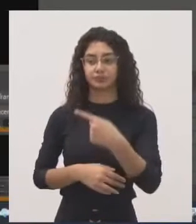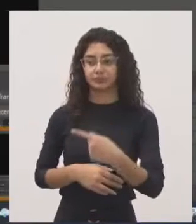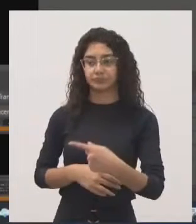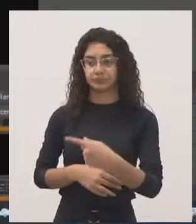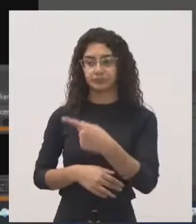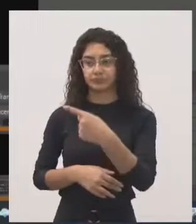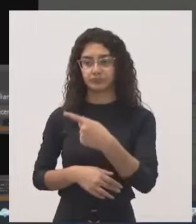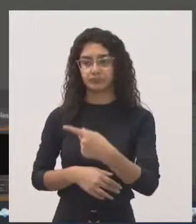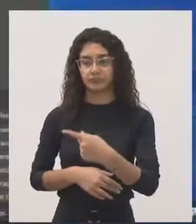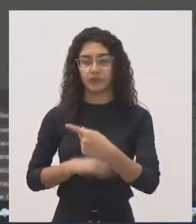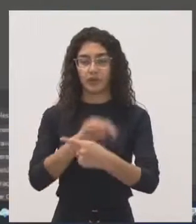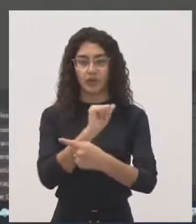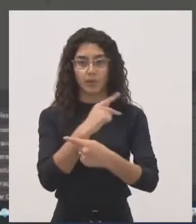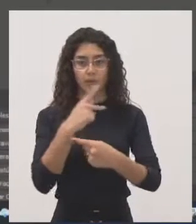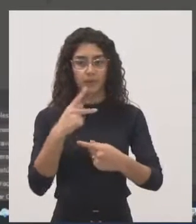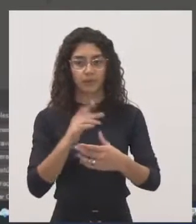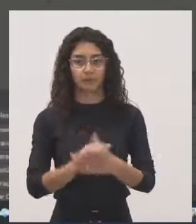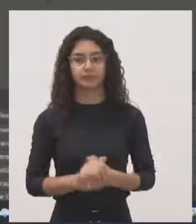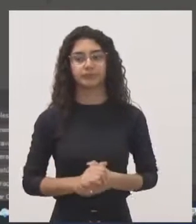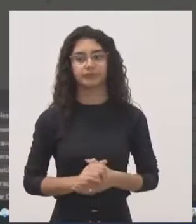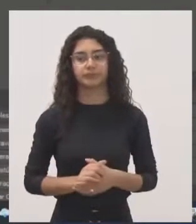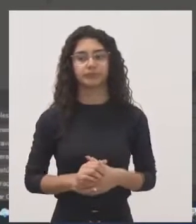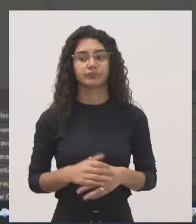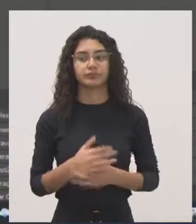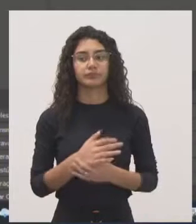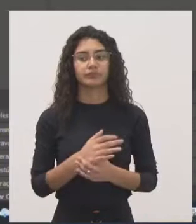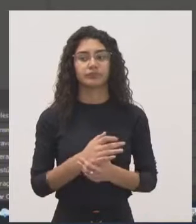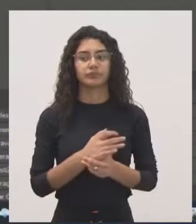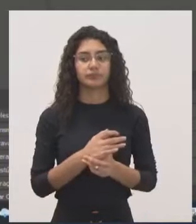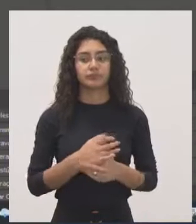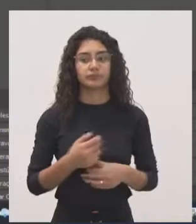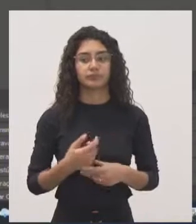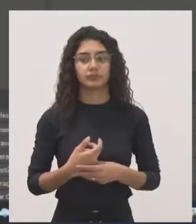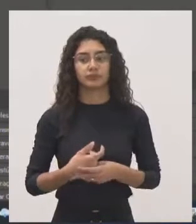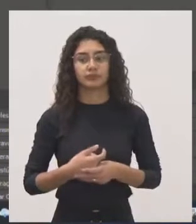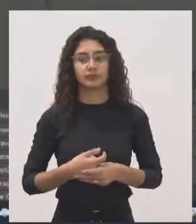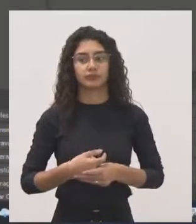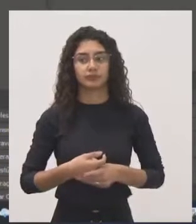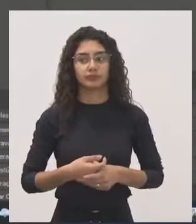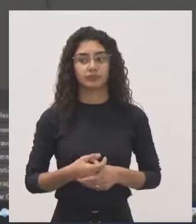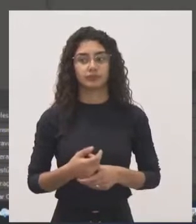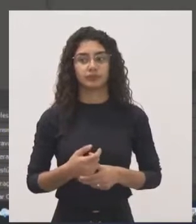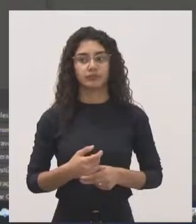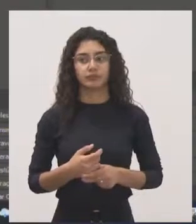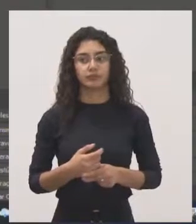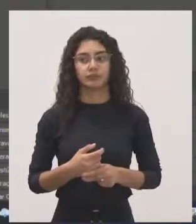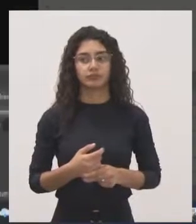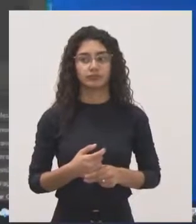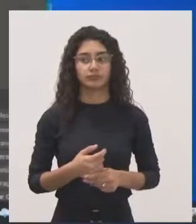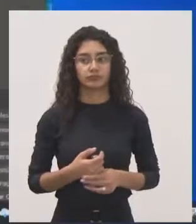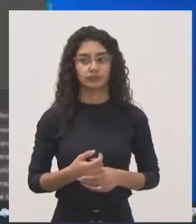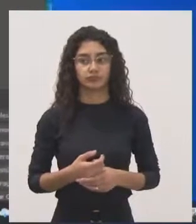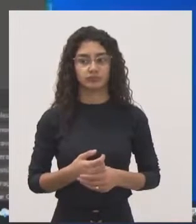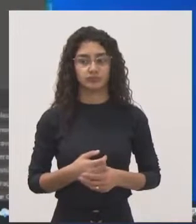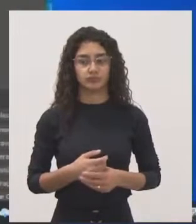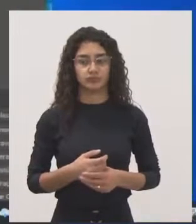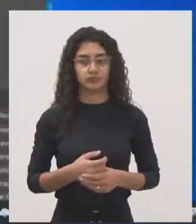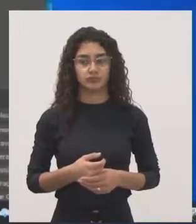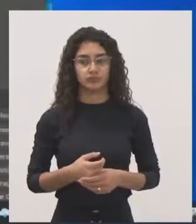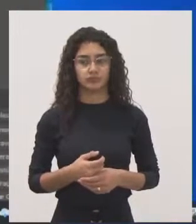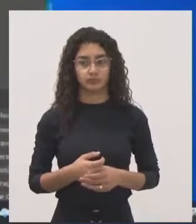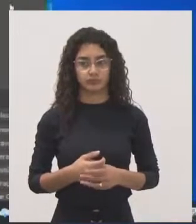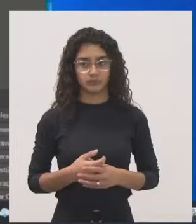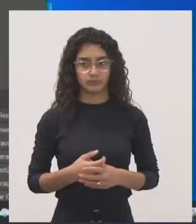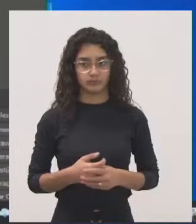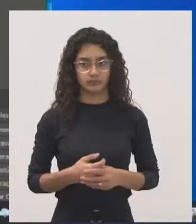rolando no aplicativo. Deixa eu fechar aqui o outro, que abriu várias vezes aqui como... Não, eu vou usar esse aqui que